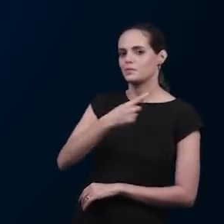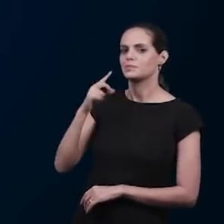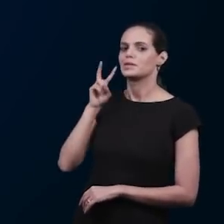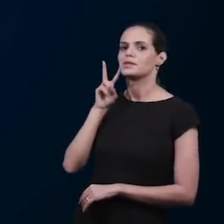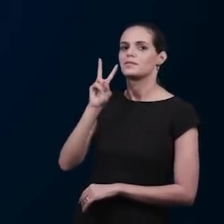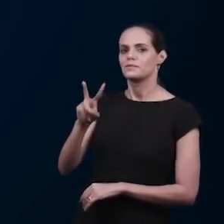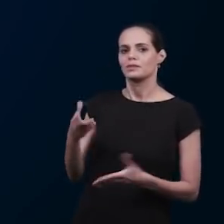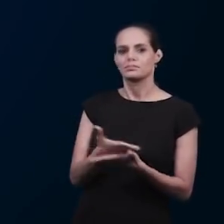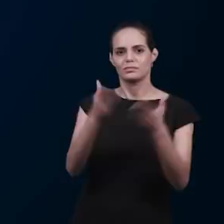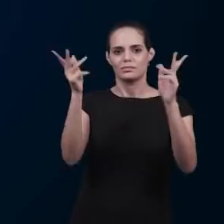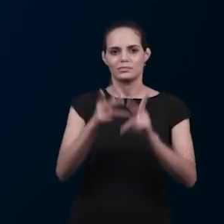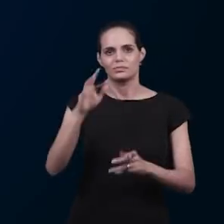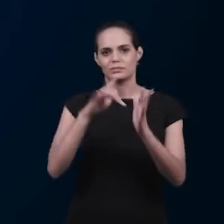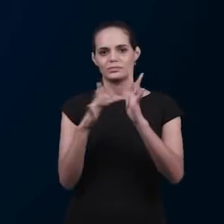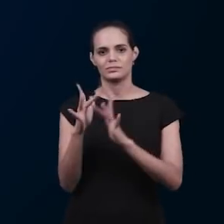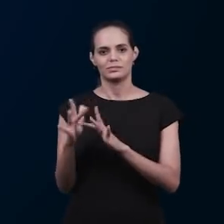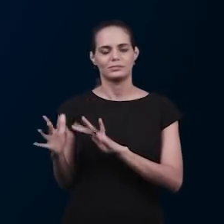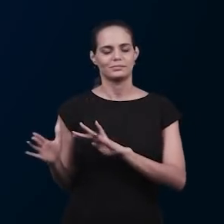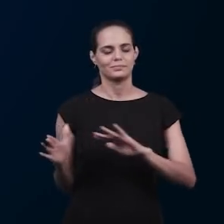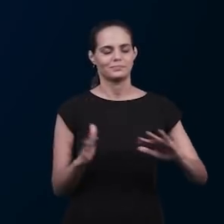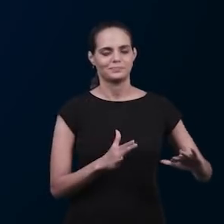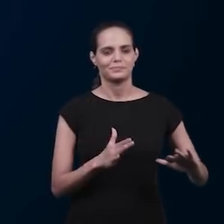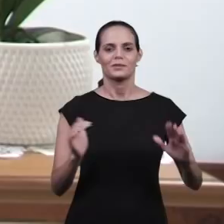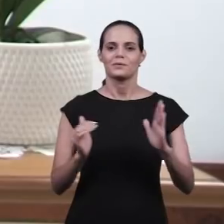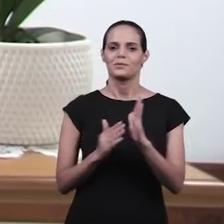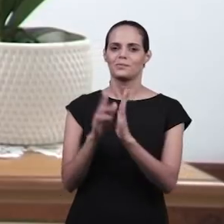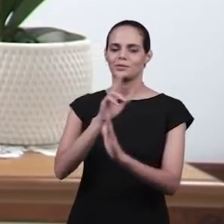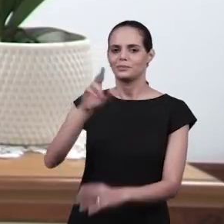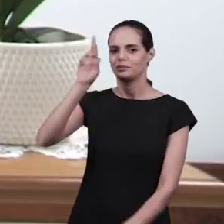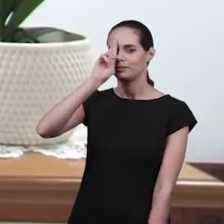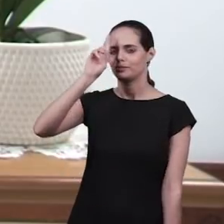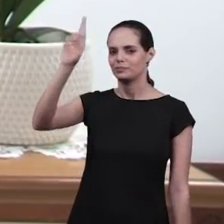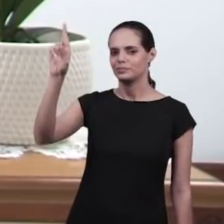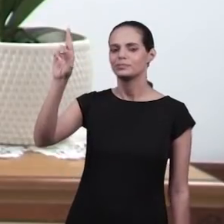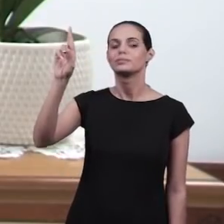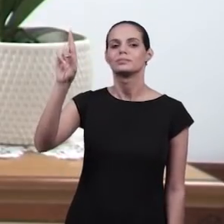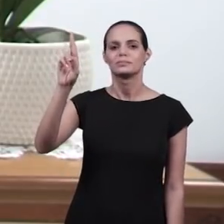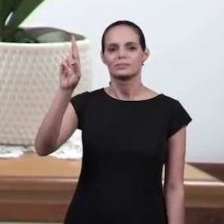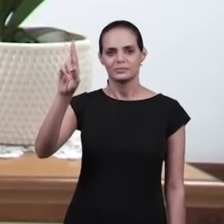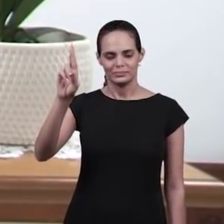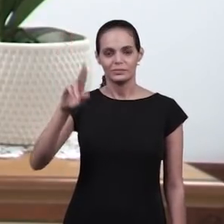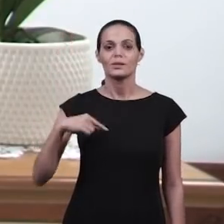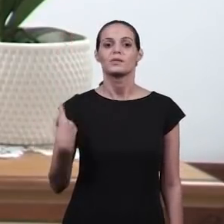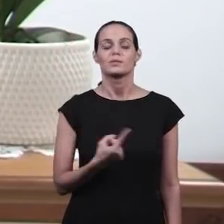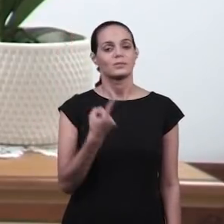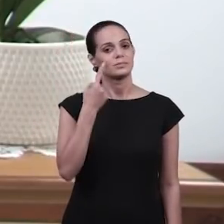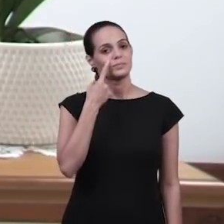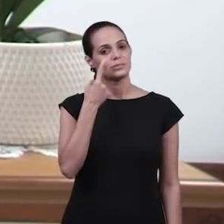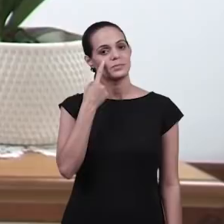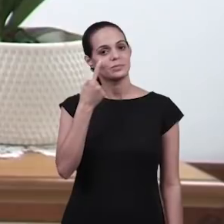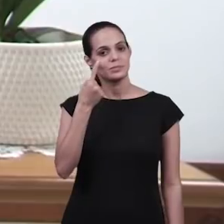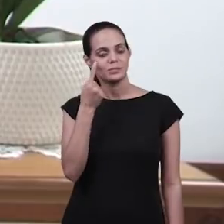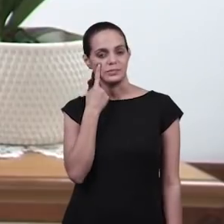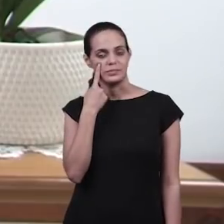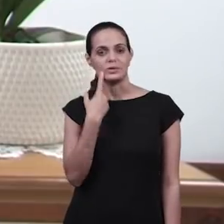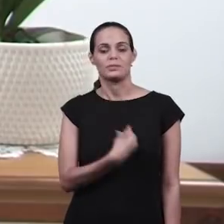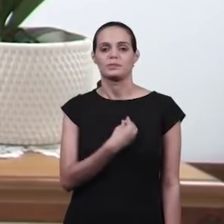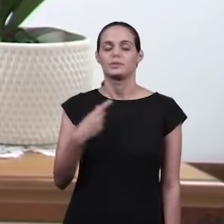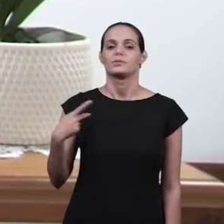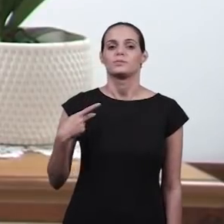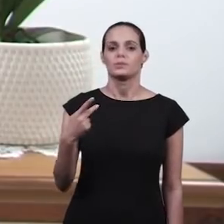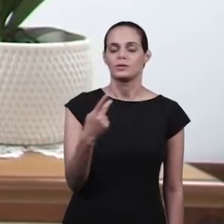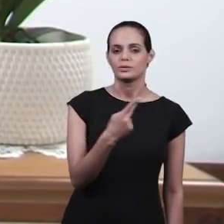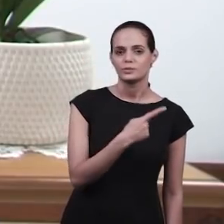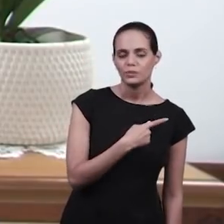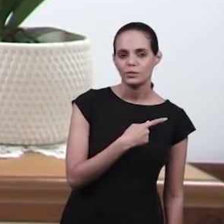vidas. Quero saudar todos com a paz do Senhor Jesus. Louvado seja o nome do Senhor. Tivemos a participação aqui